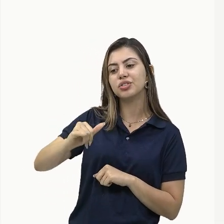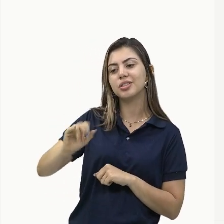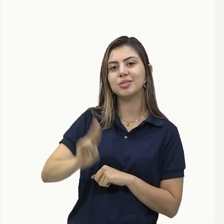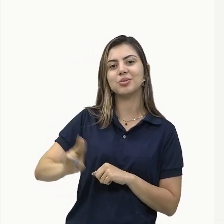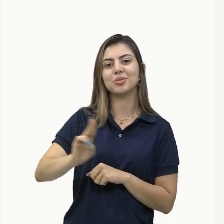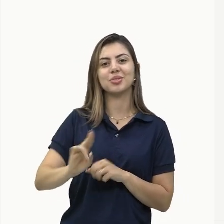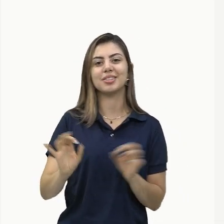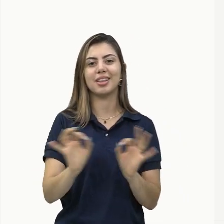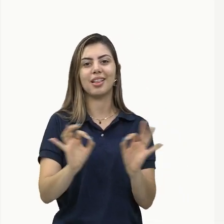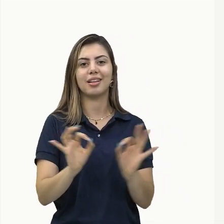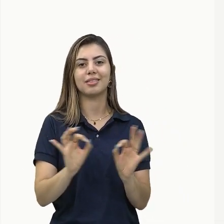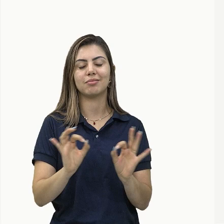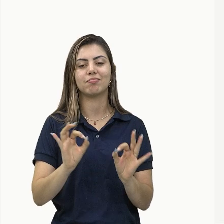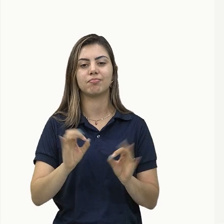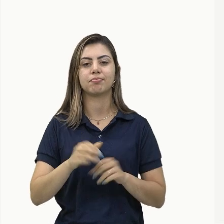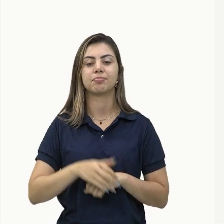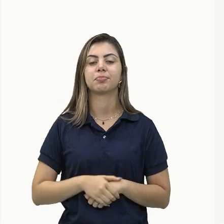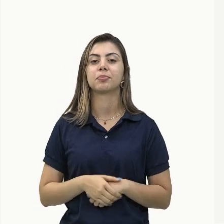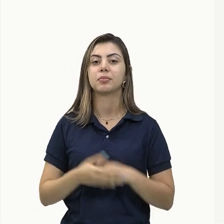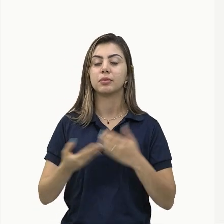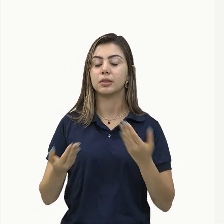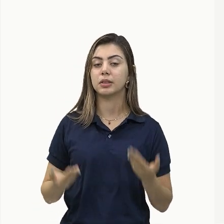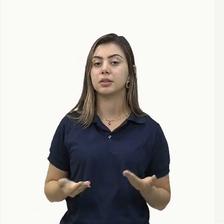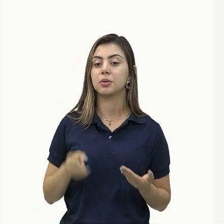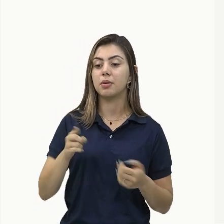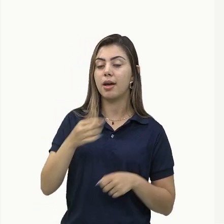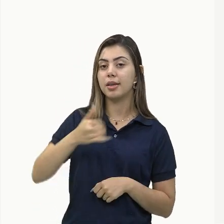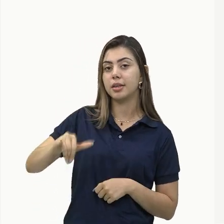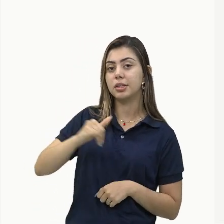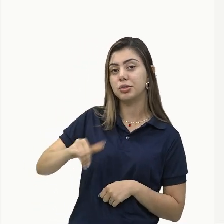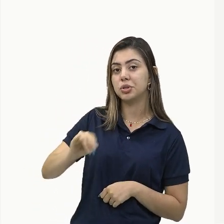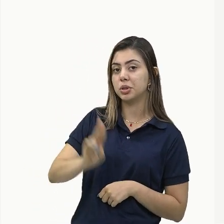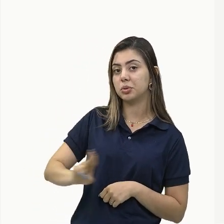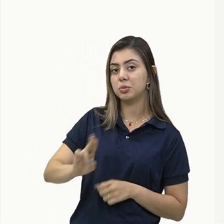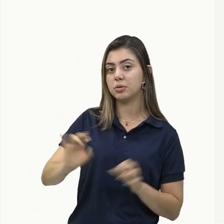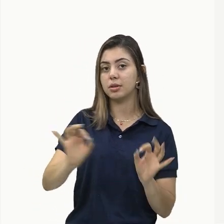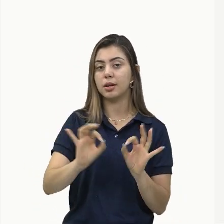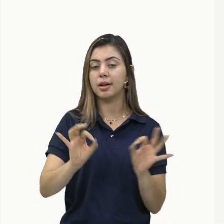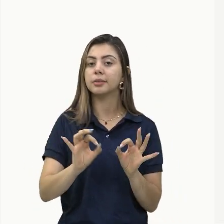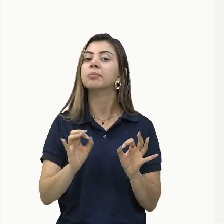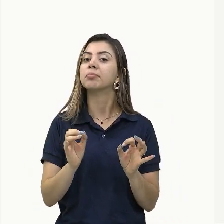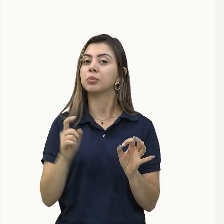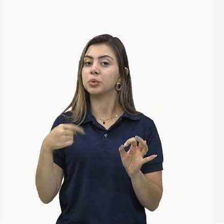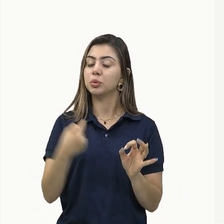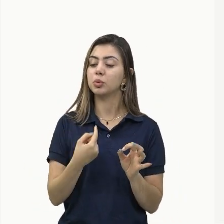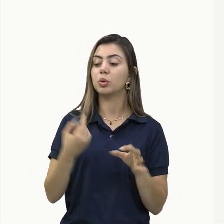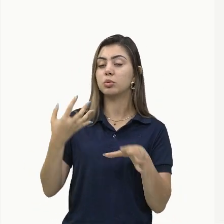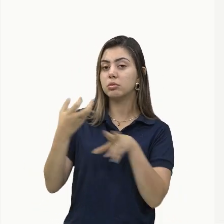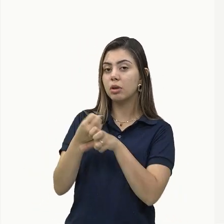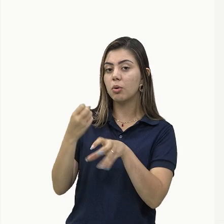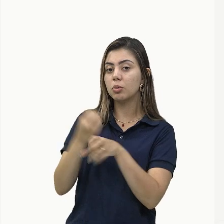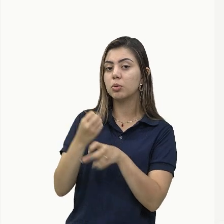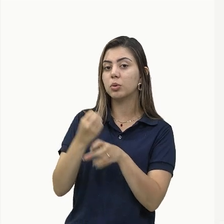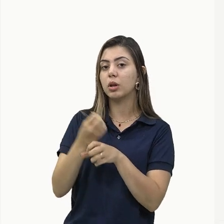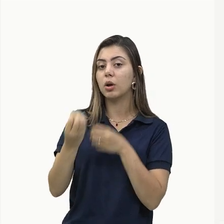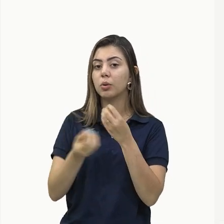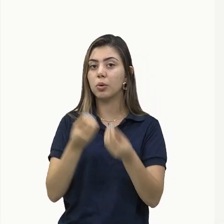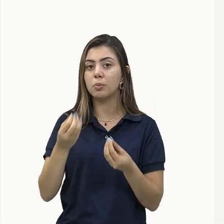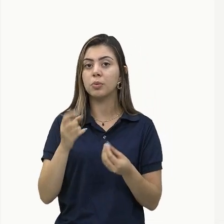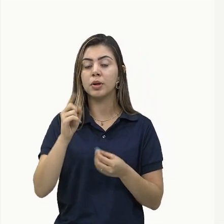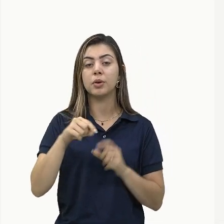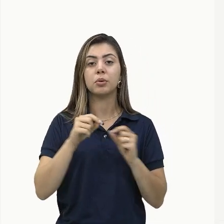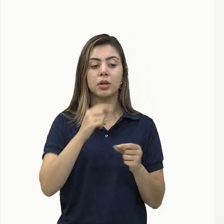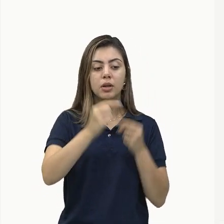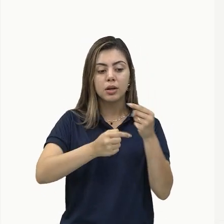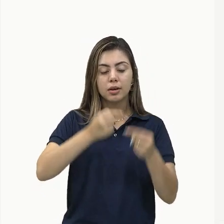circuito, tá? E essa potência dissipada, ela é calculada multiplicando o valor da resistência, o valor do